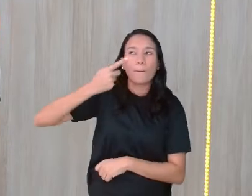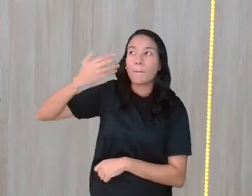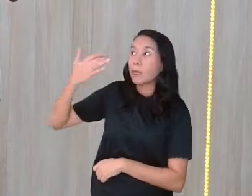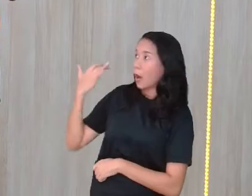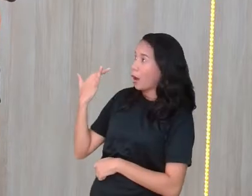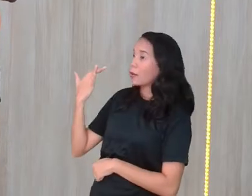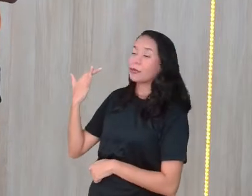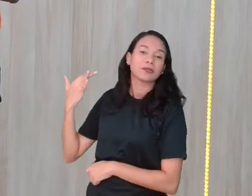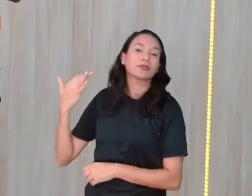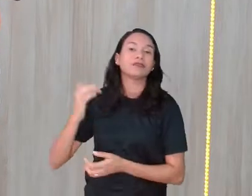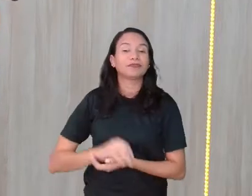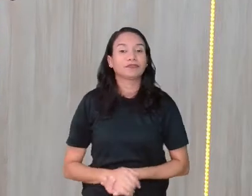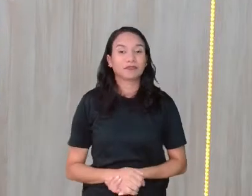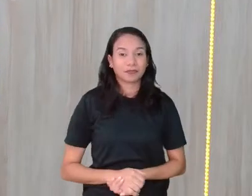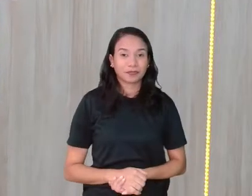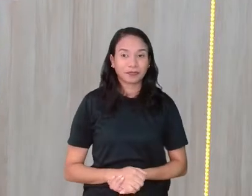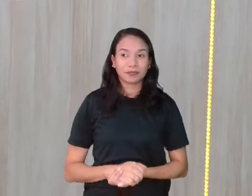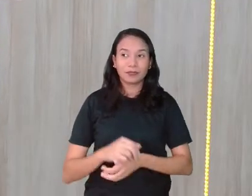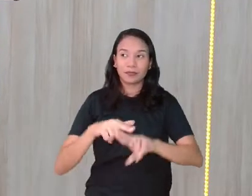tempos pretéritos, tá?